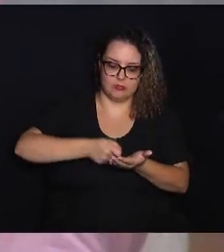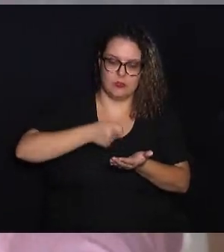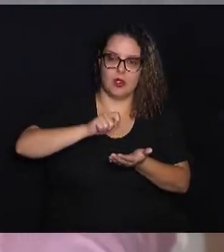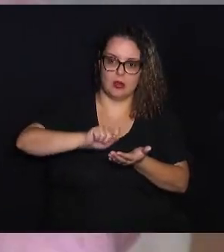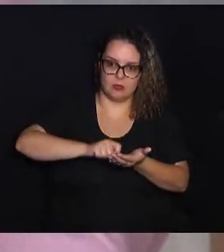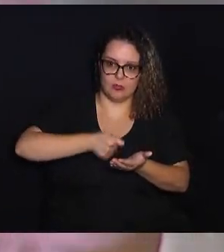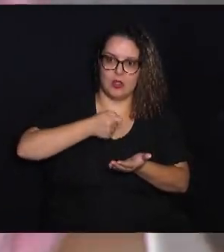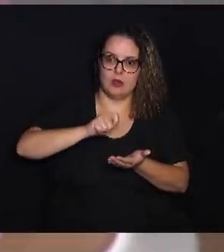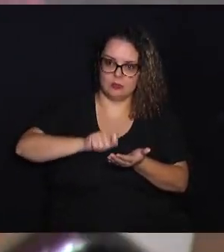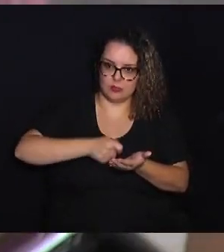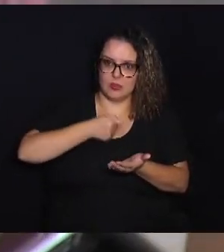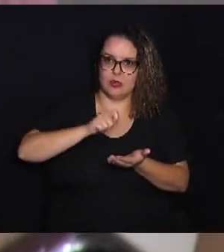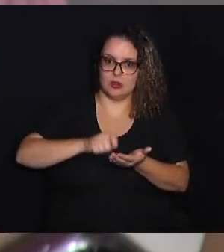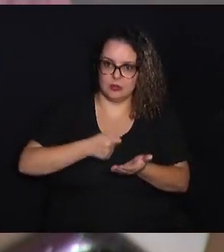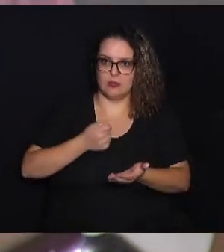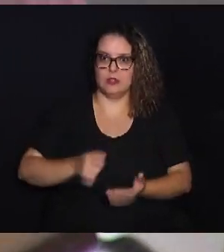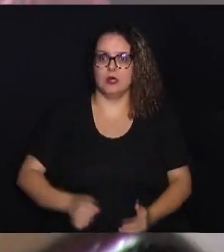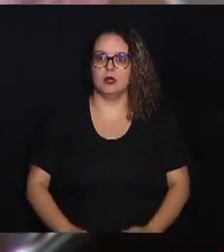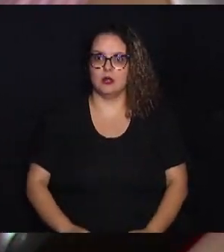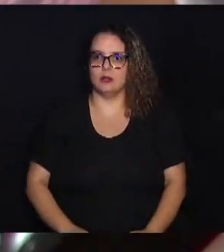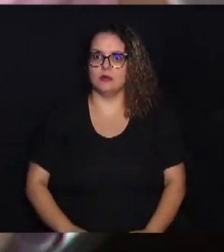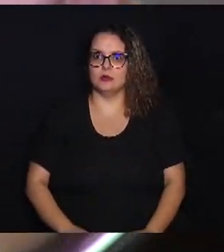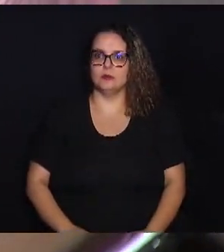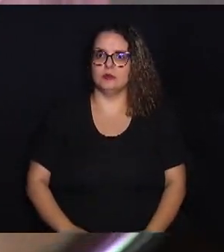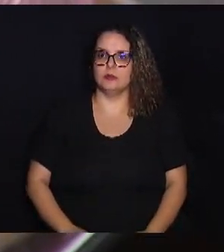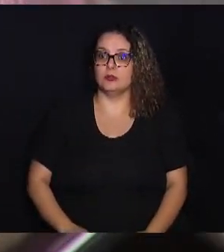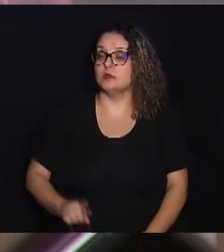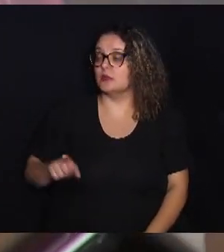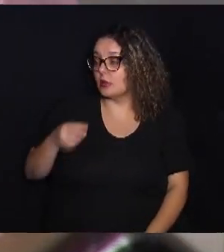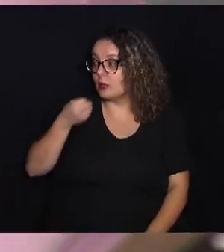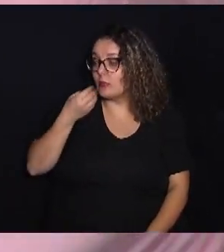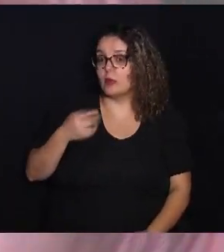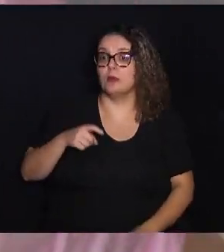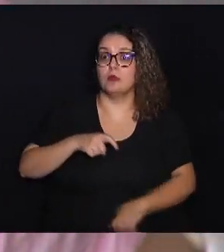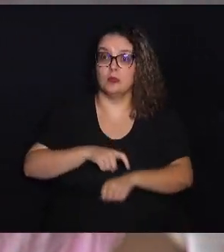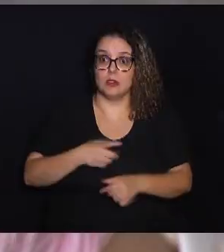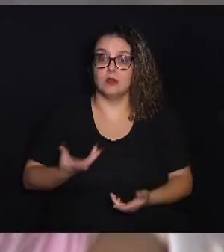gente vai deixar bem personalizado.